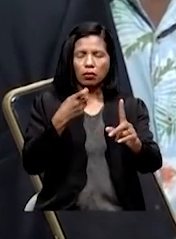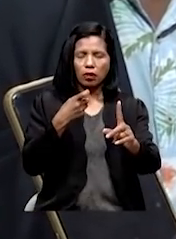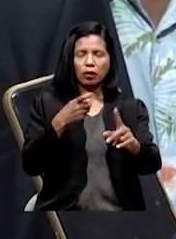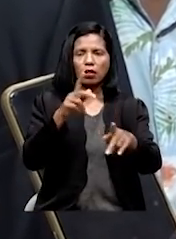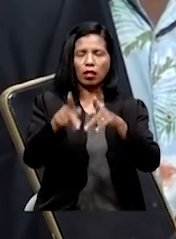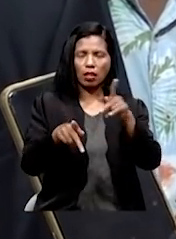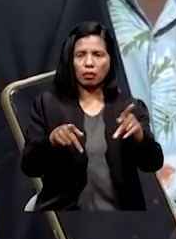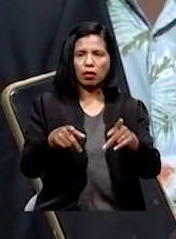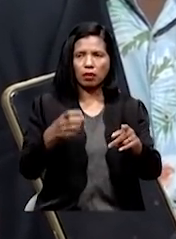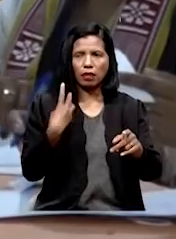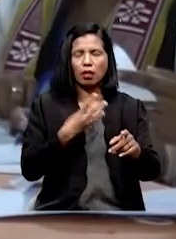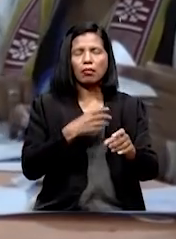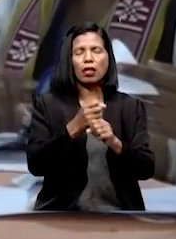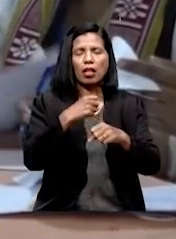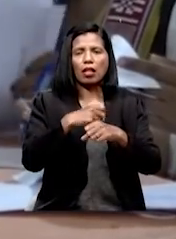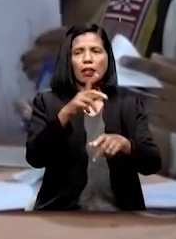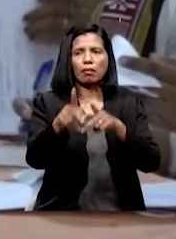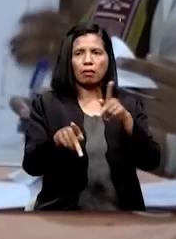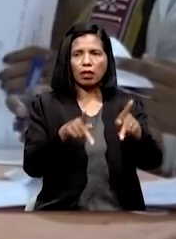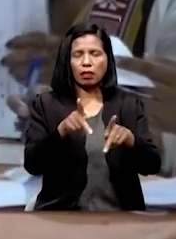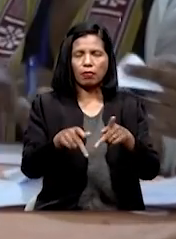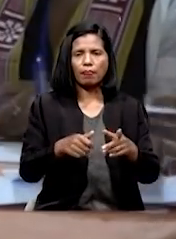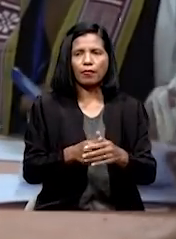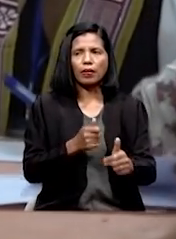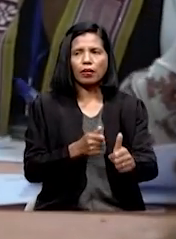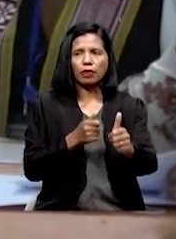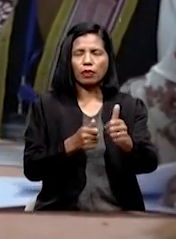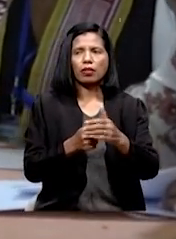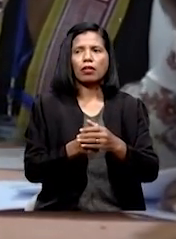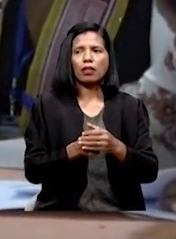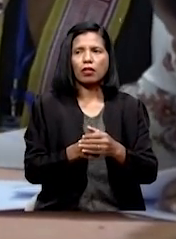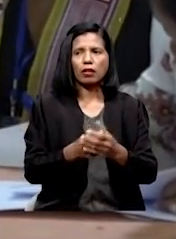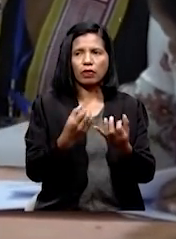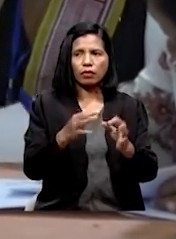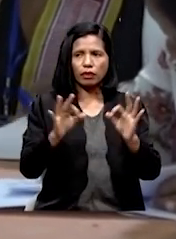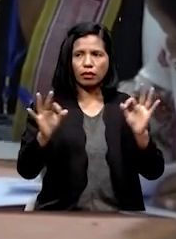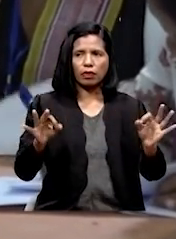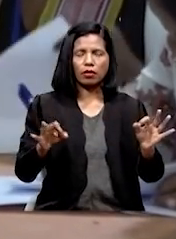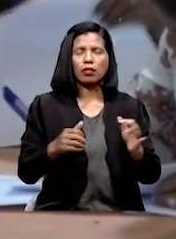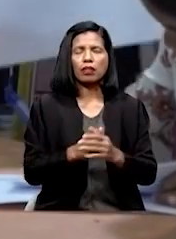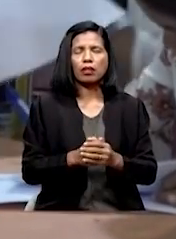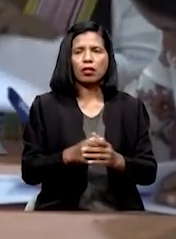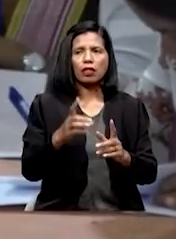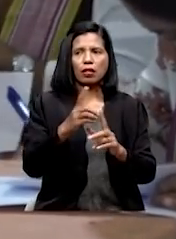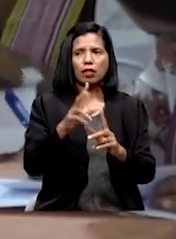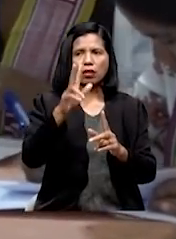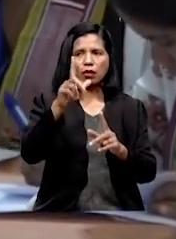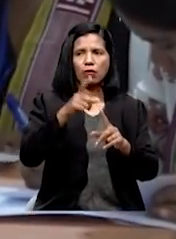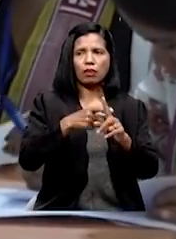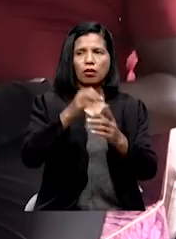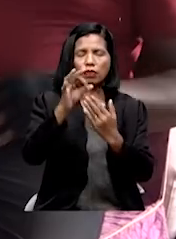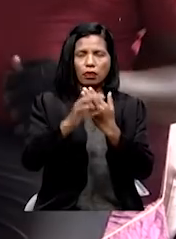ba povo e ami halo ba povo. Tuir informação no BGM na CESA, a foi em remata conferência e a Loron Tolo Fulan Fevereiro